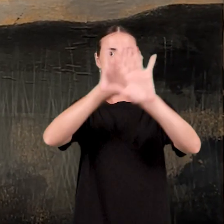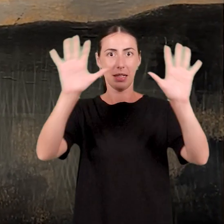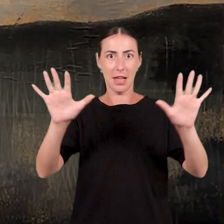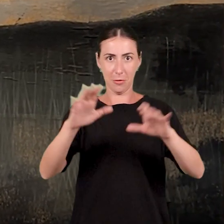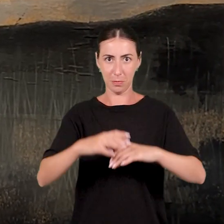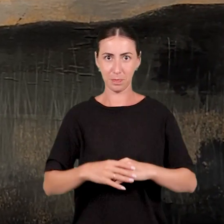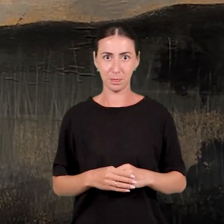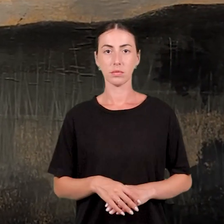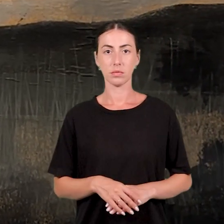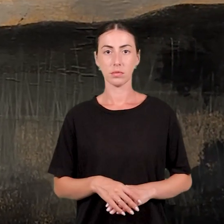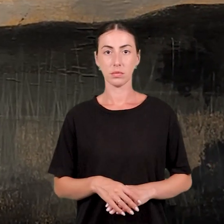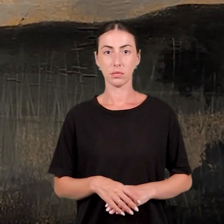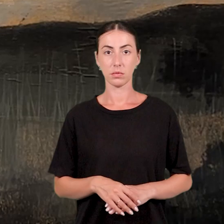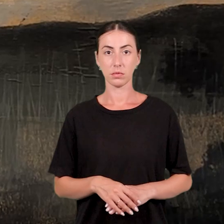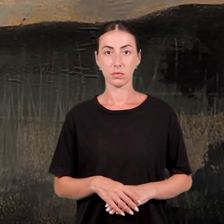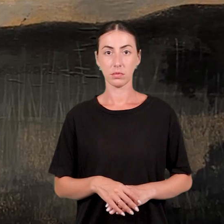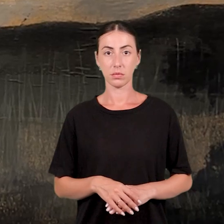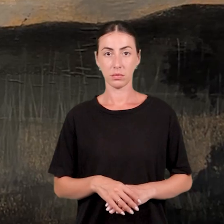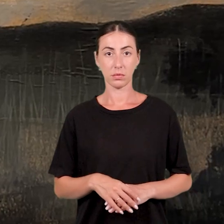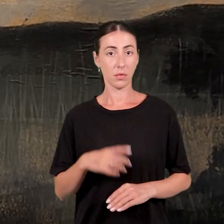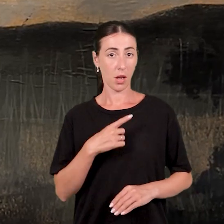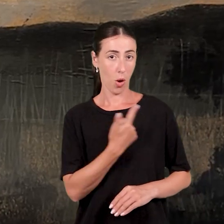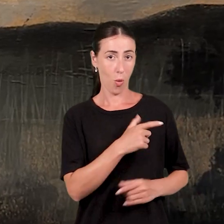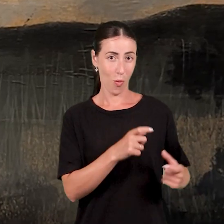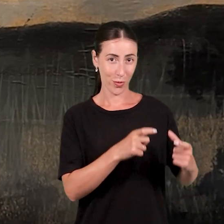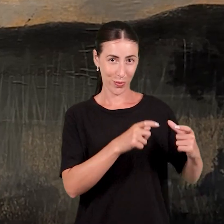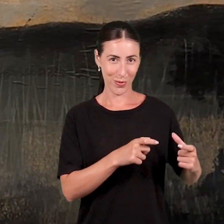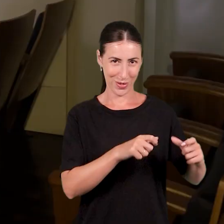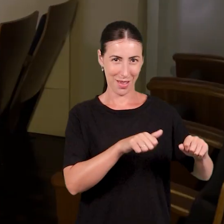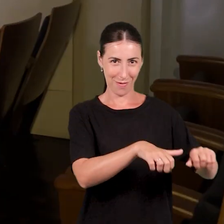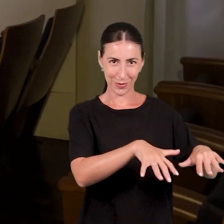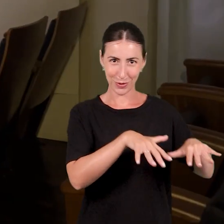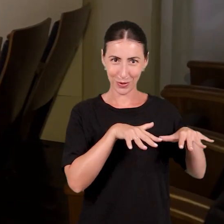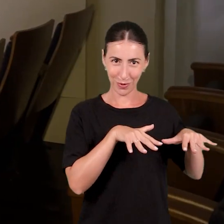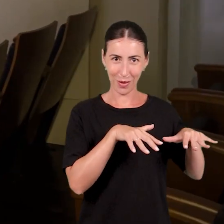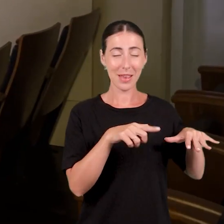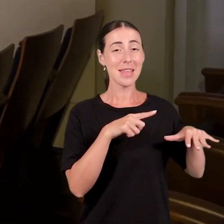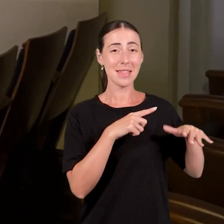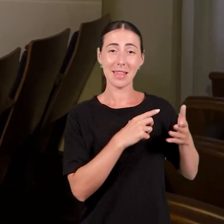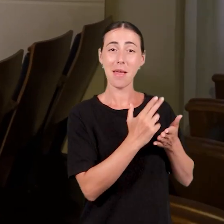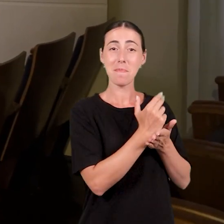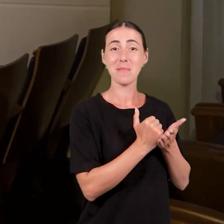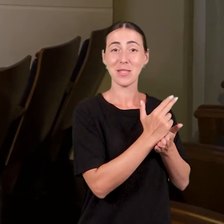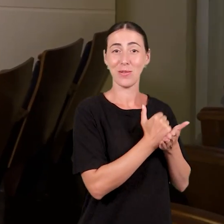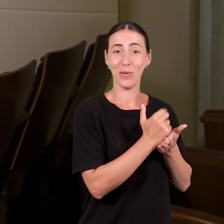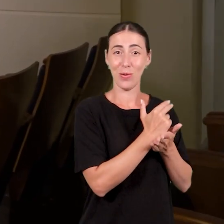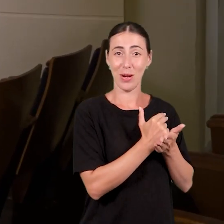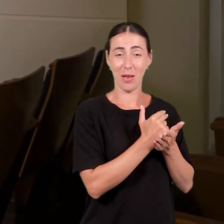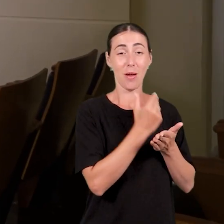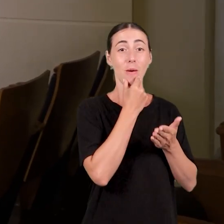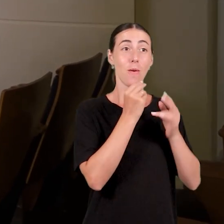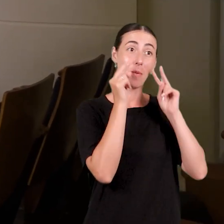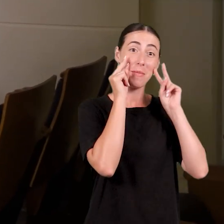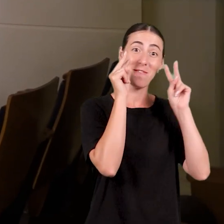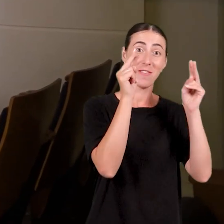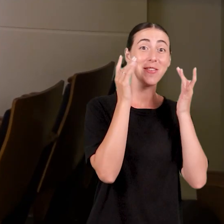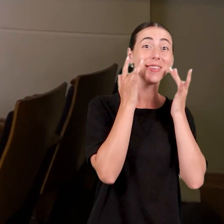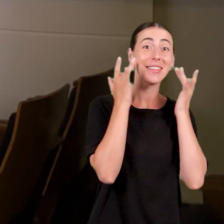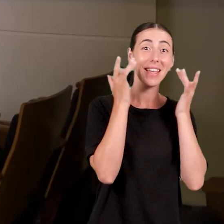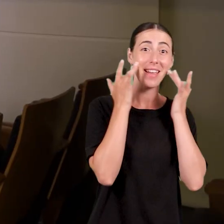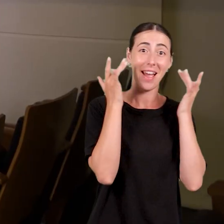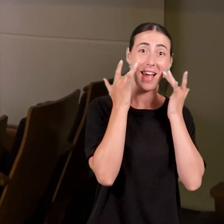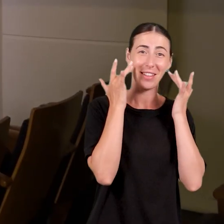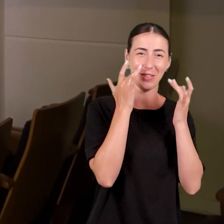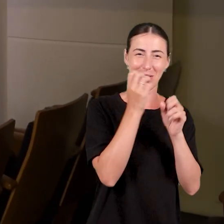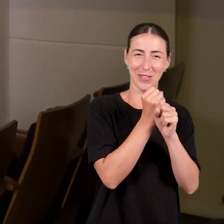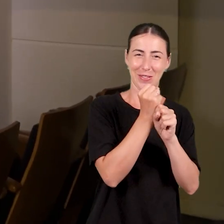pela materialidade de sua encarnação. No auditório, projeção de pinturas realizadas por Gaiardi para a